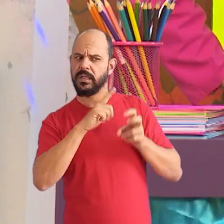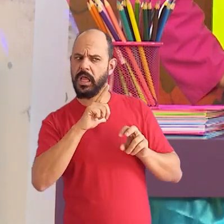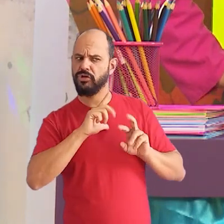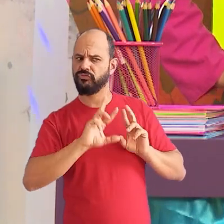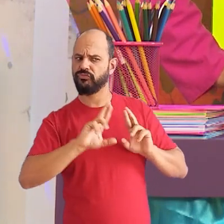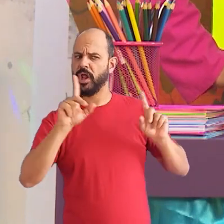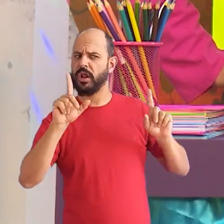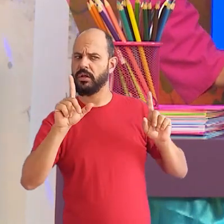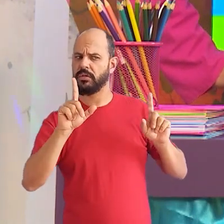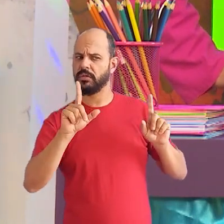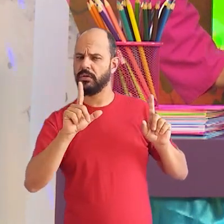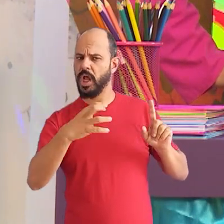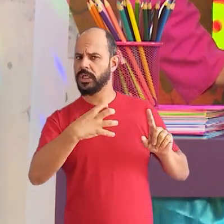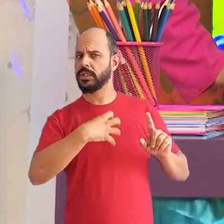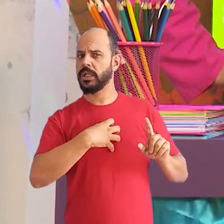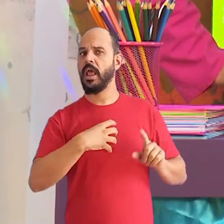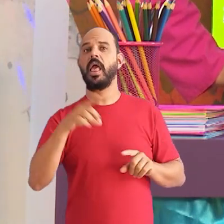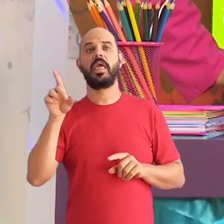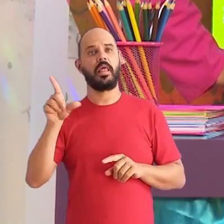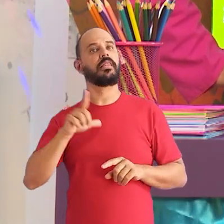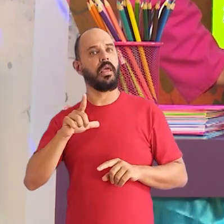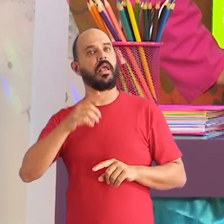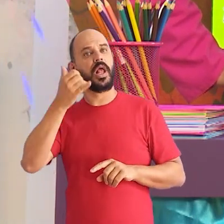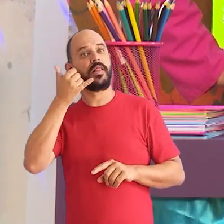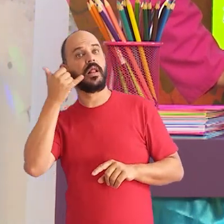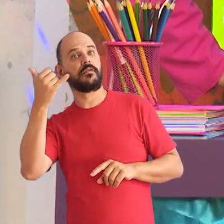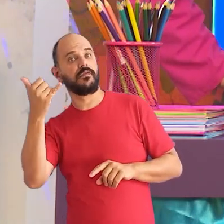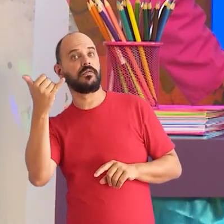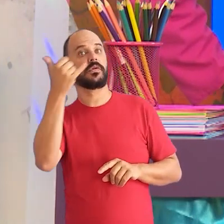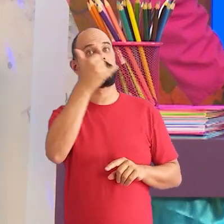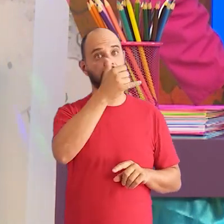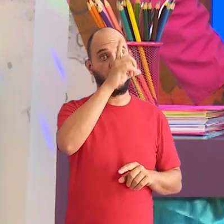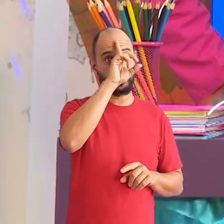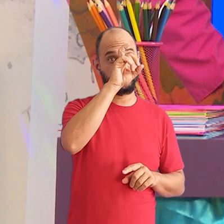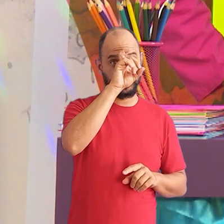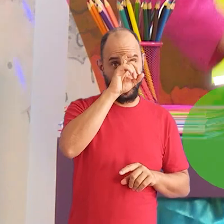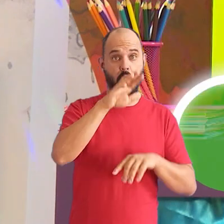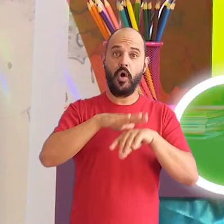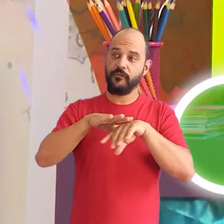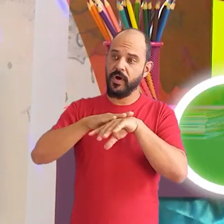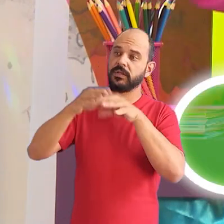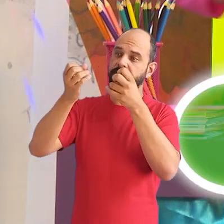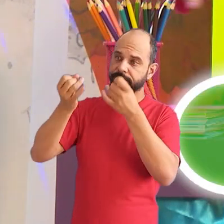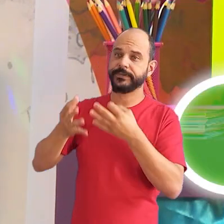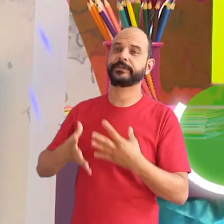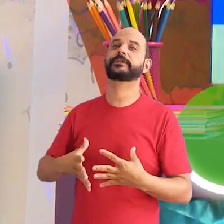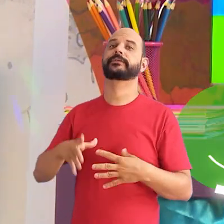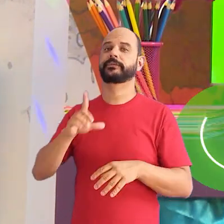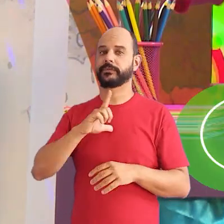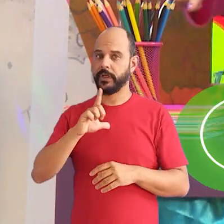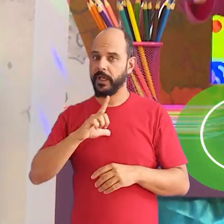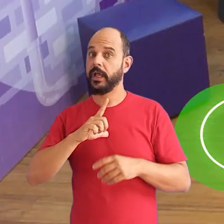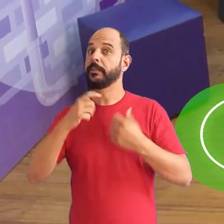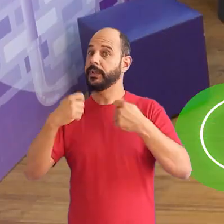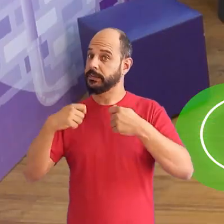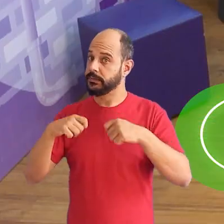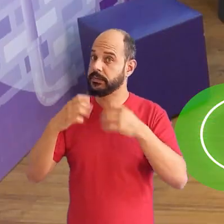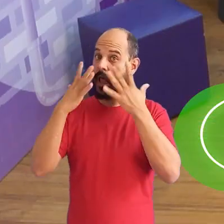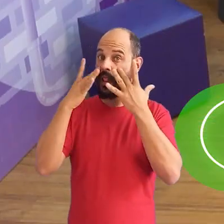achar que tem alguma coisa diferente, ele tem o nosso telefone. E aí ele liga, ele conversa com a gente vai dizer,